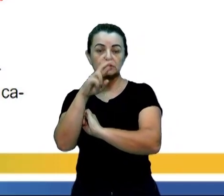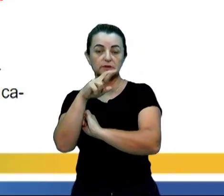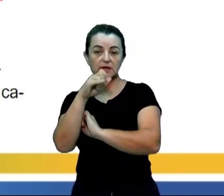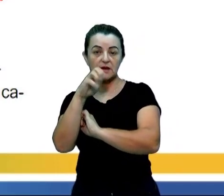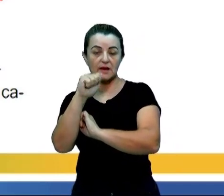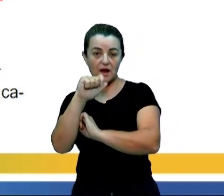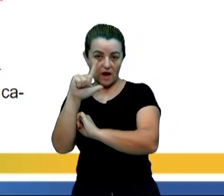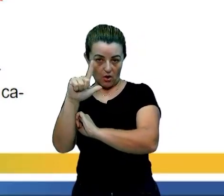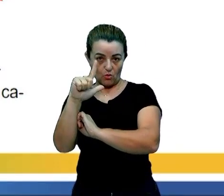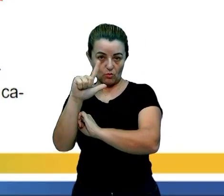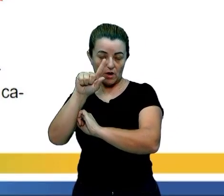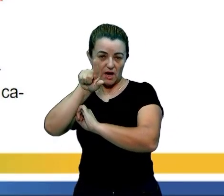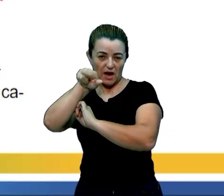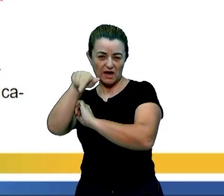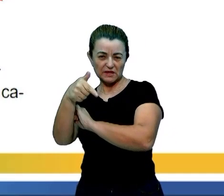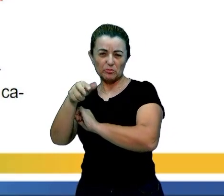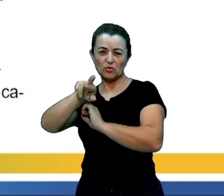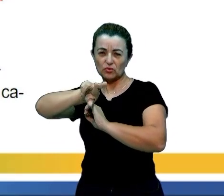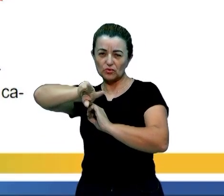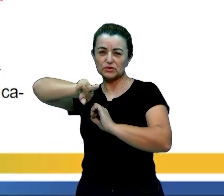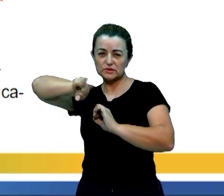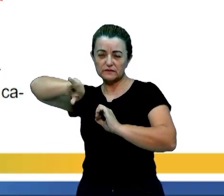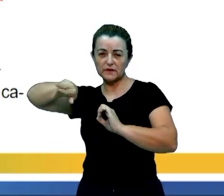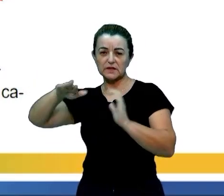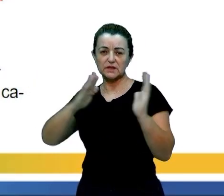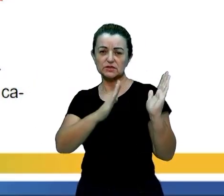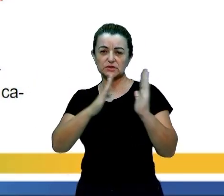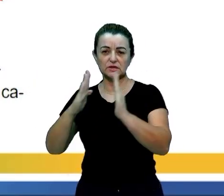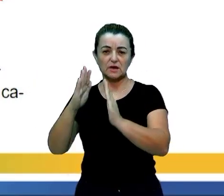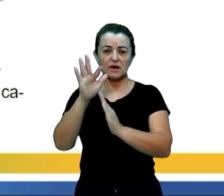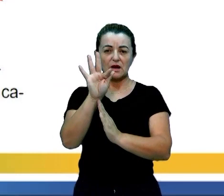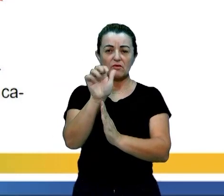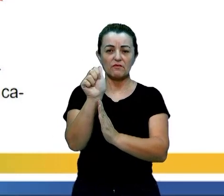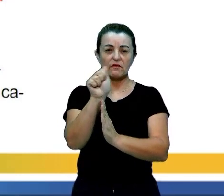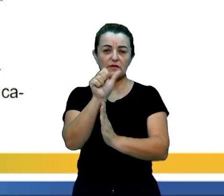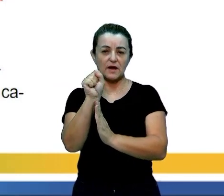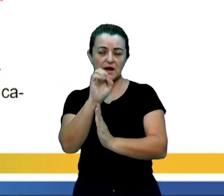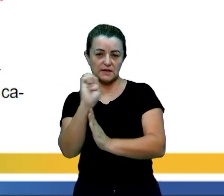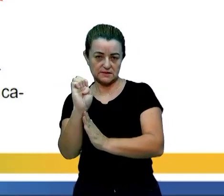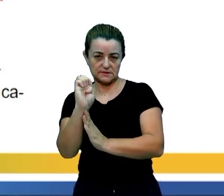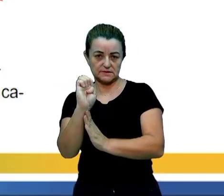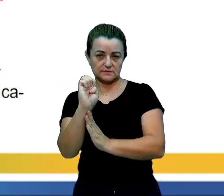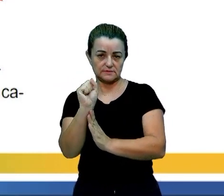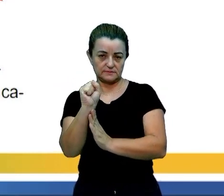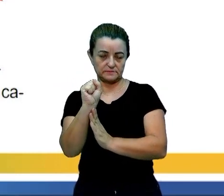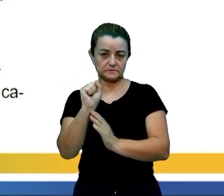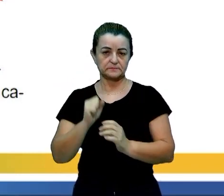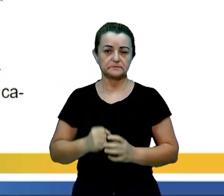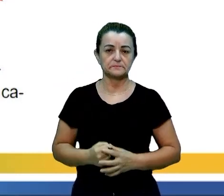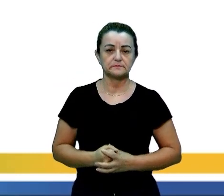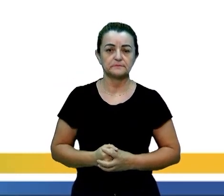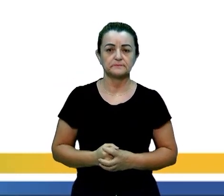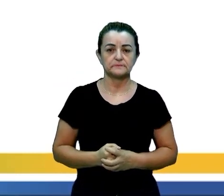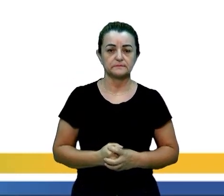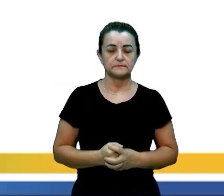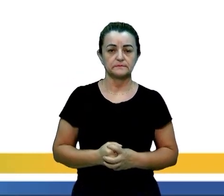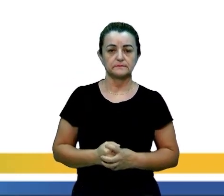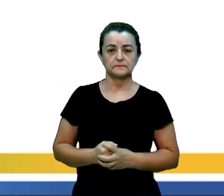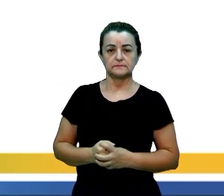a globalização e mundialização do nosso sistema como nós temos hoje, certo?